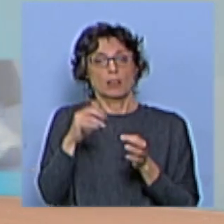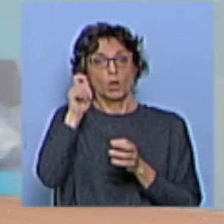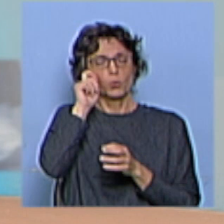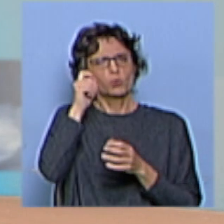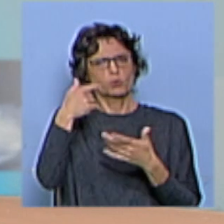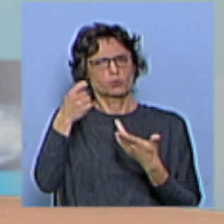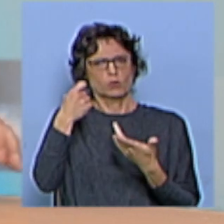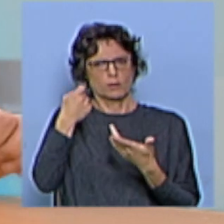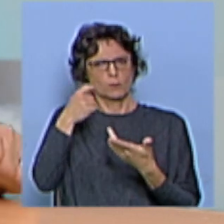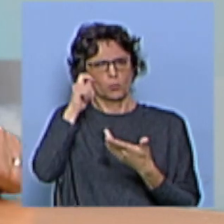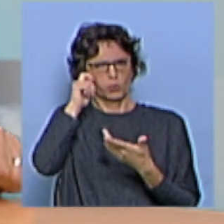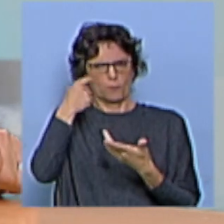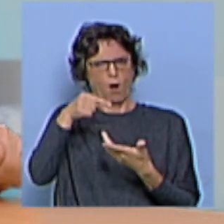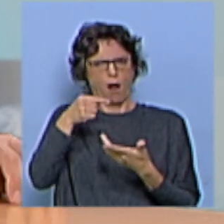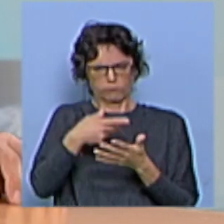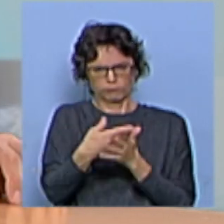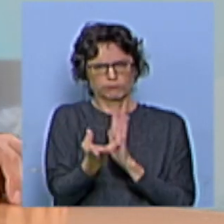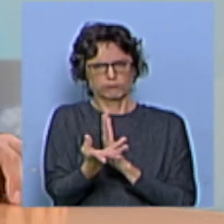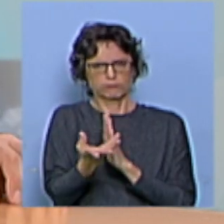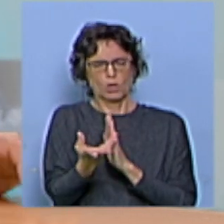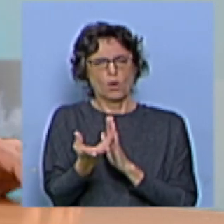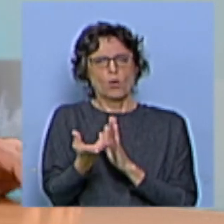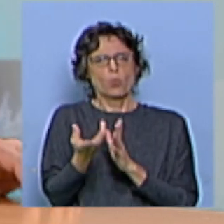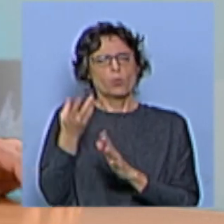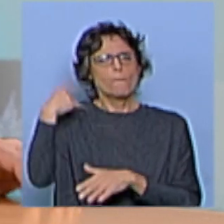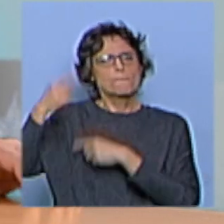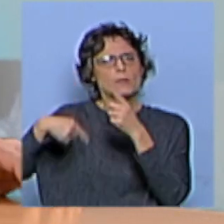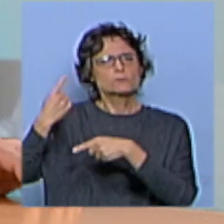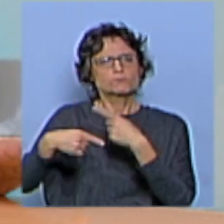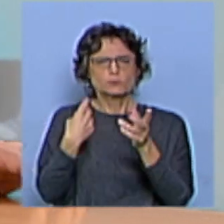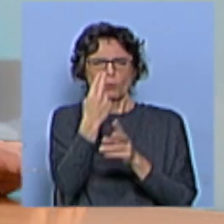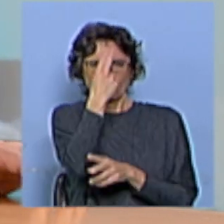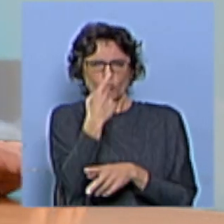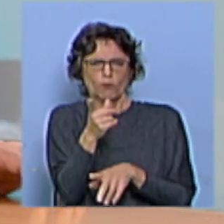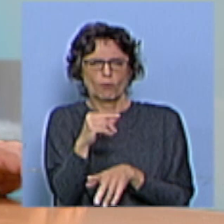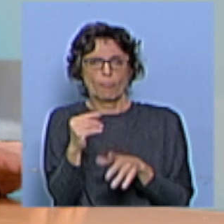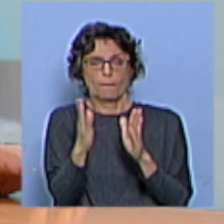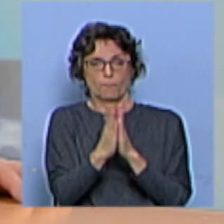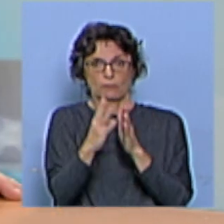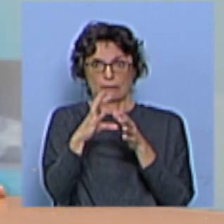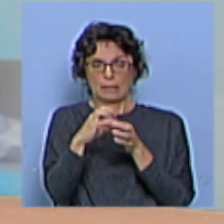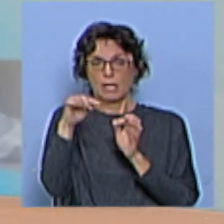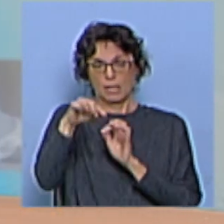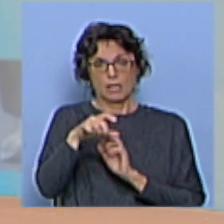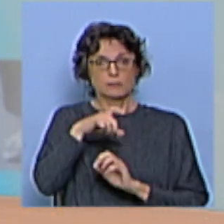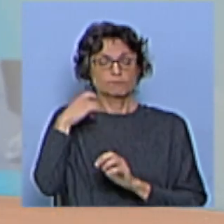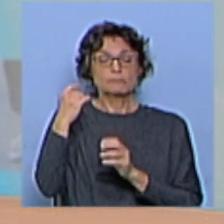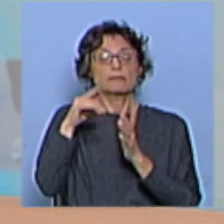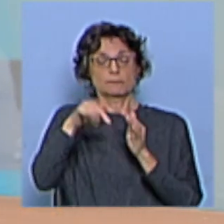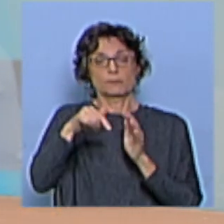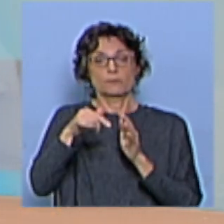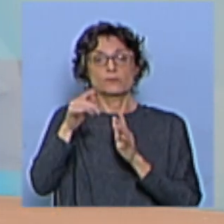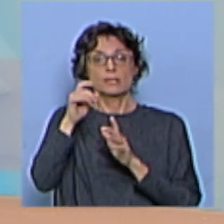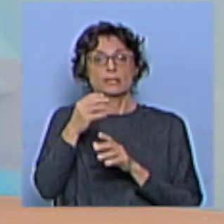religioso, de que nos fala Sandra Costa Saldanha, que está hoje entre nós e é a diretora do Secretariado Nacional para os